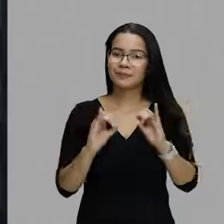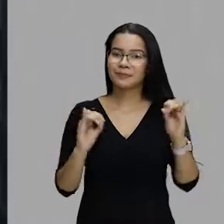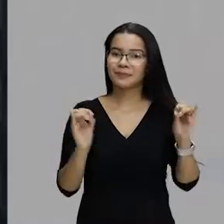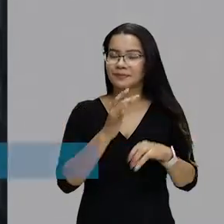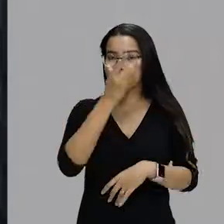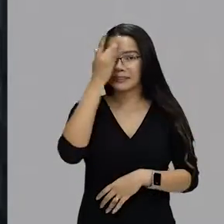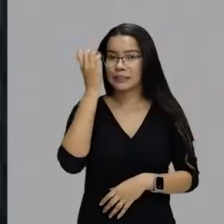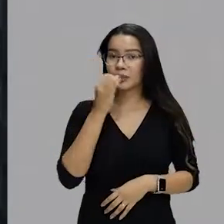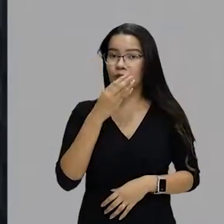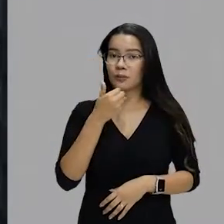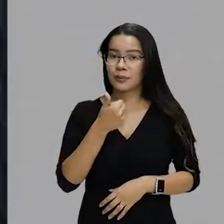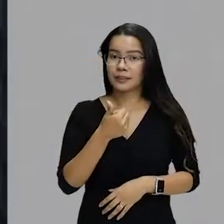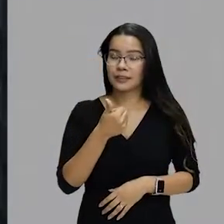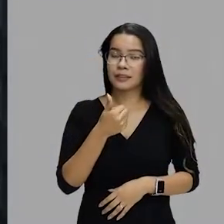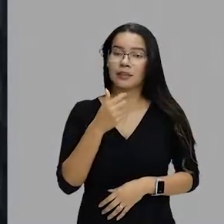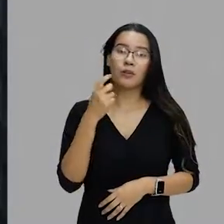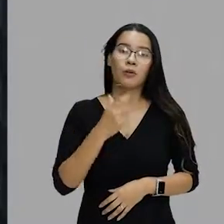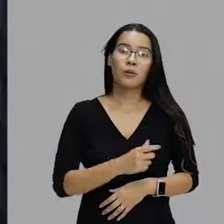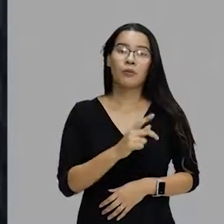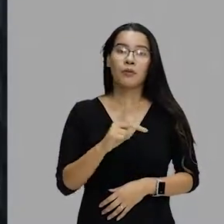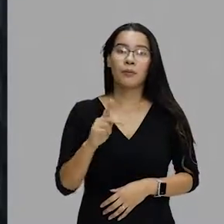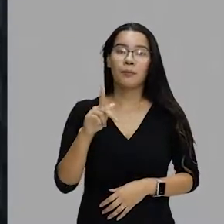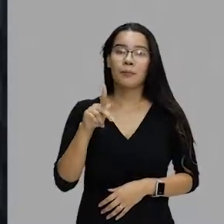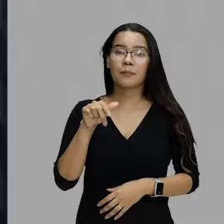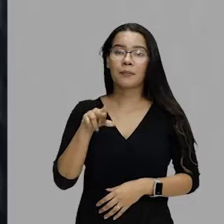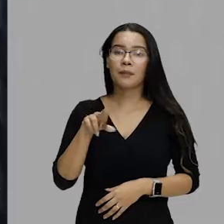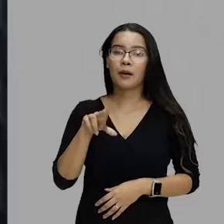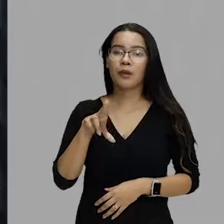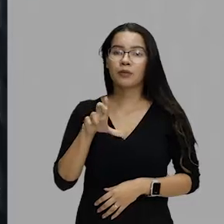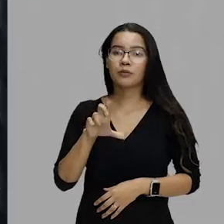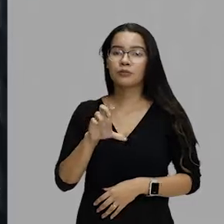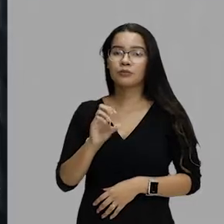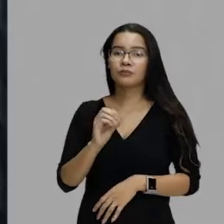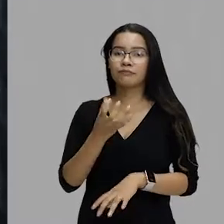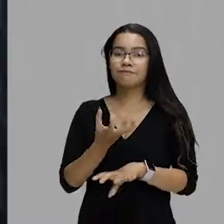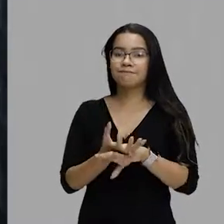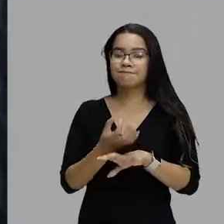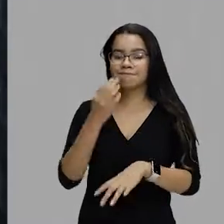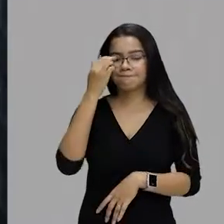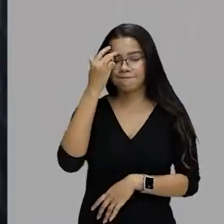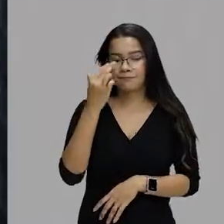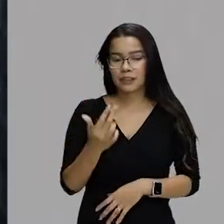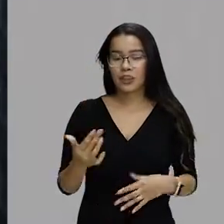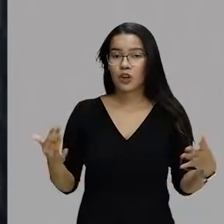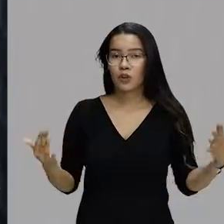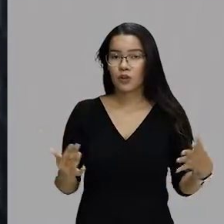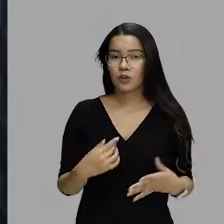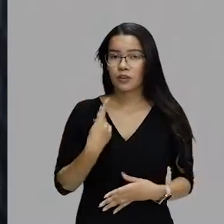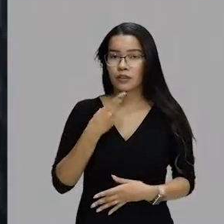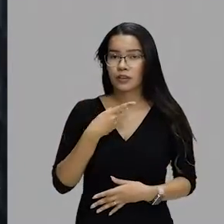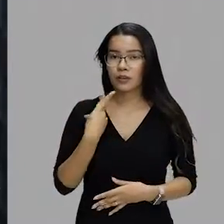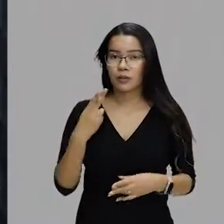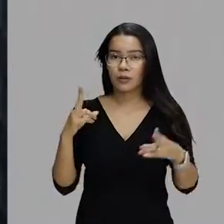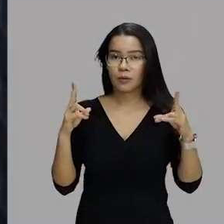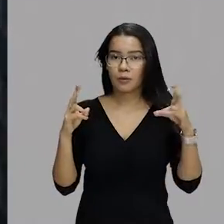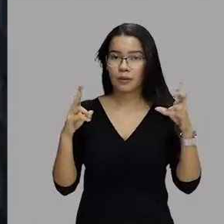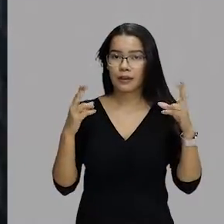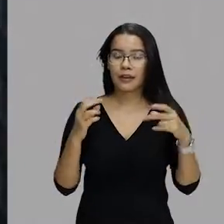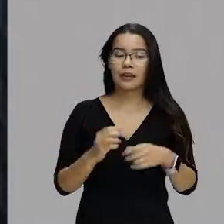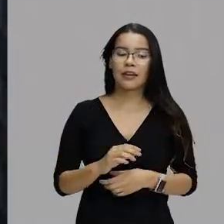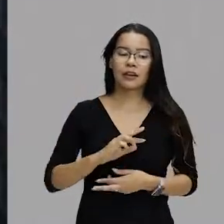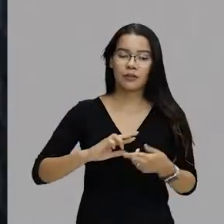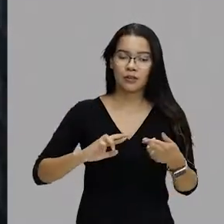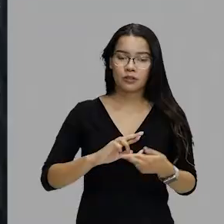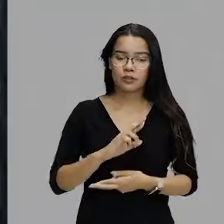Fala pessoal, tudo bem? Professor Paulo Gereba de História. Na aula de hoje, iremos falar sobre a Revolução Cubana de